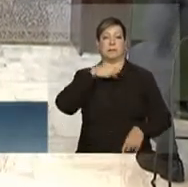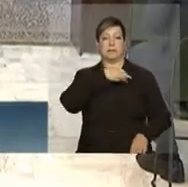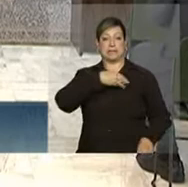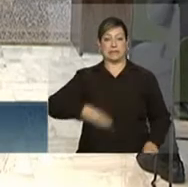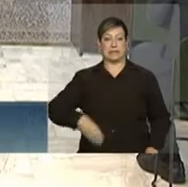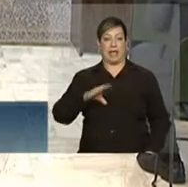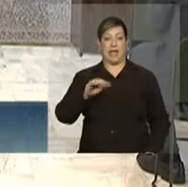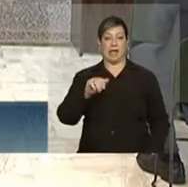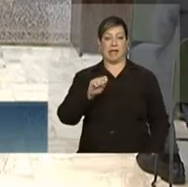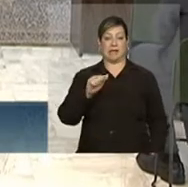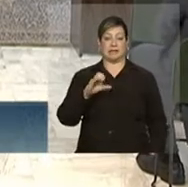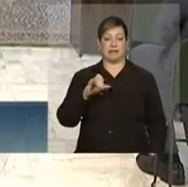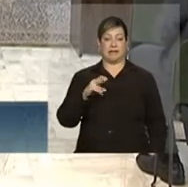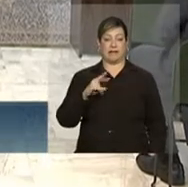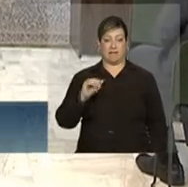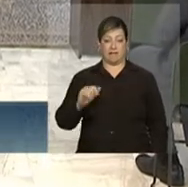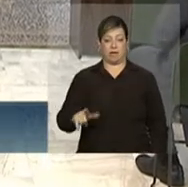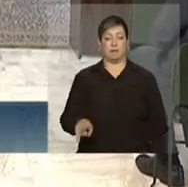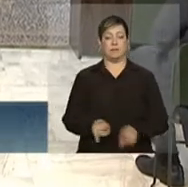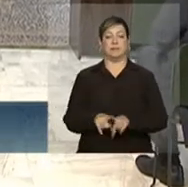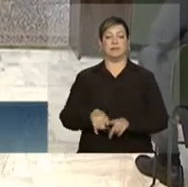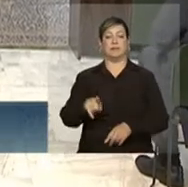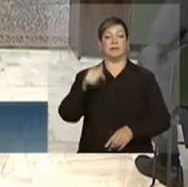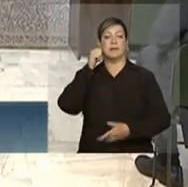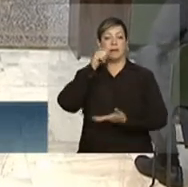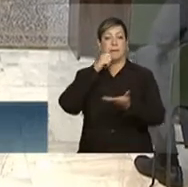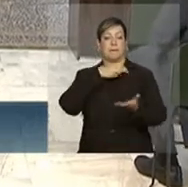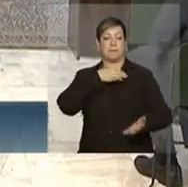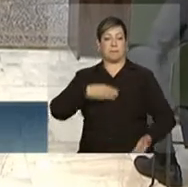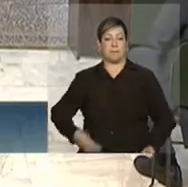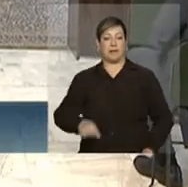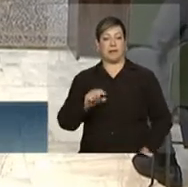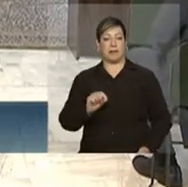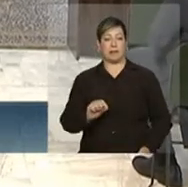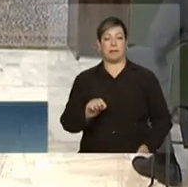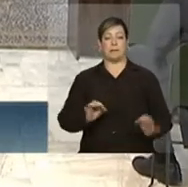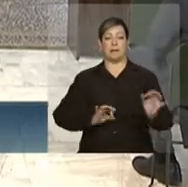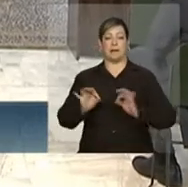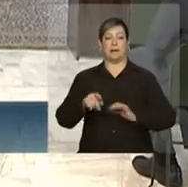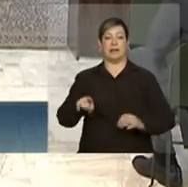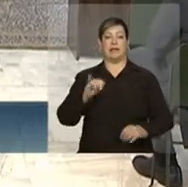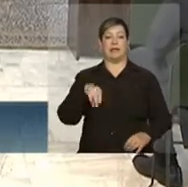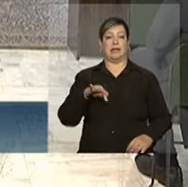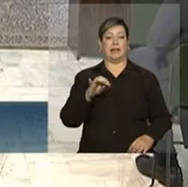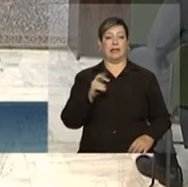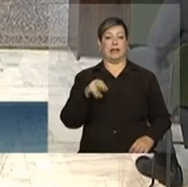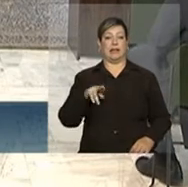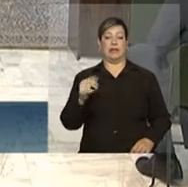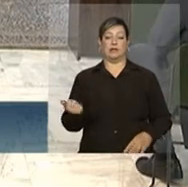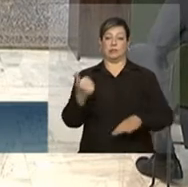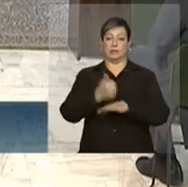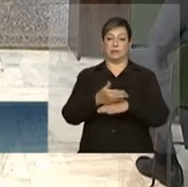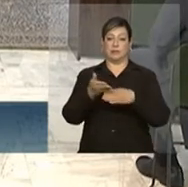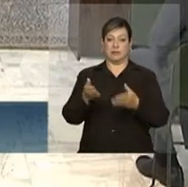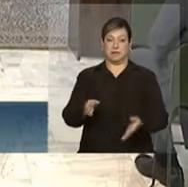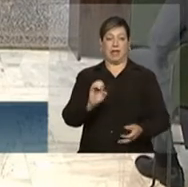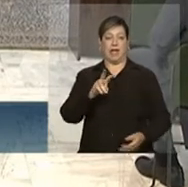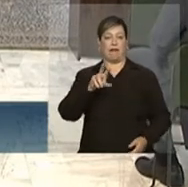Civil, Gleice Hoffmann, a ministra interina do Planejamento, Orçamento e Gestão, Eva